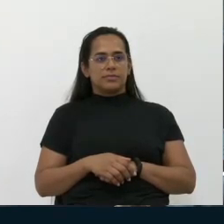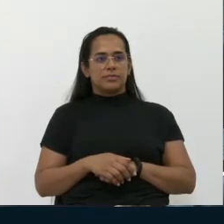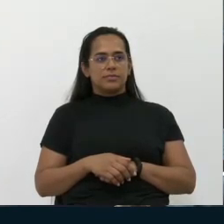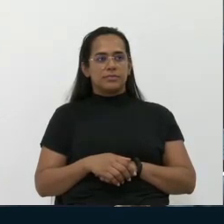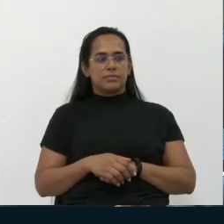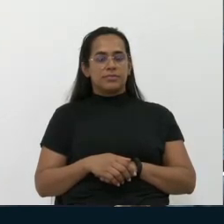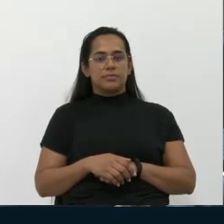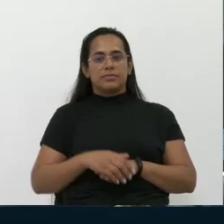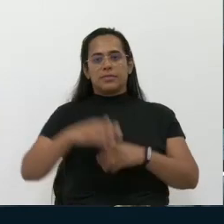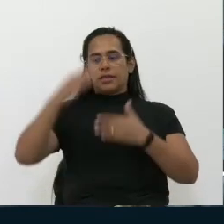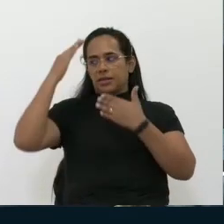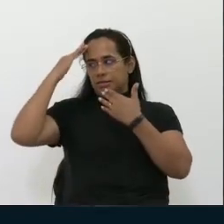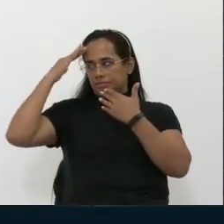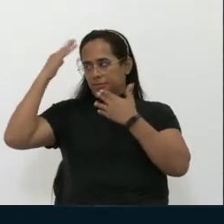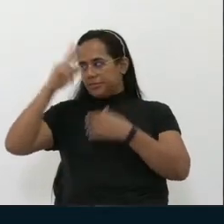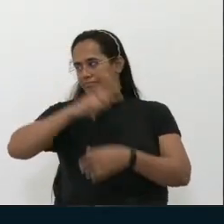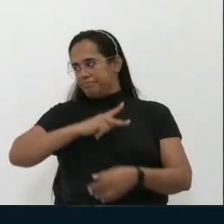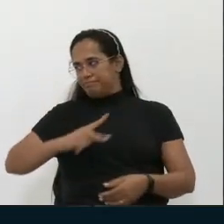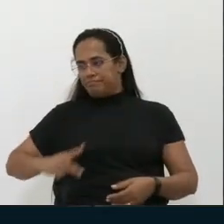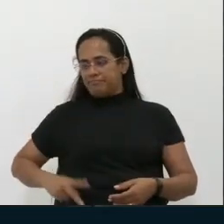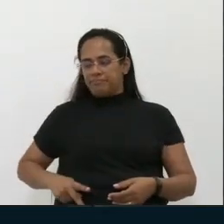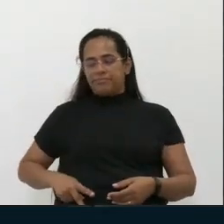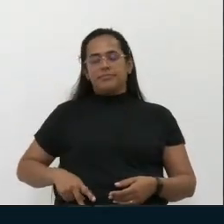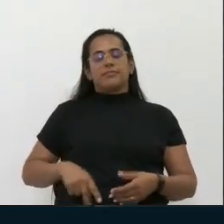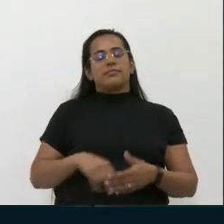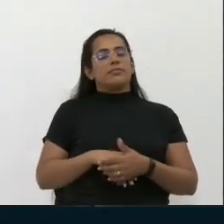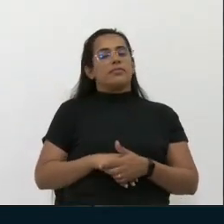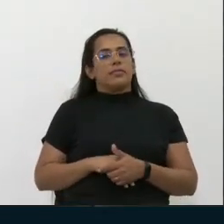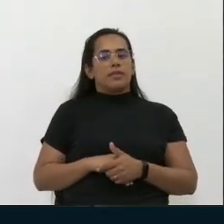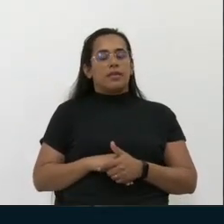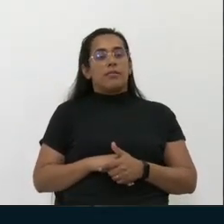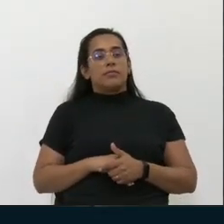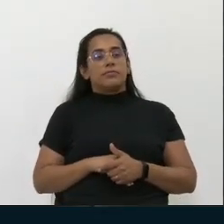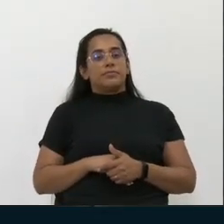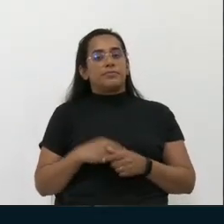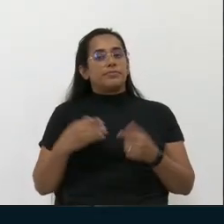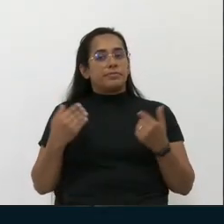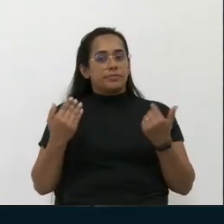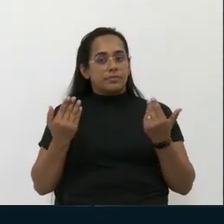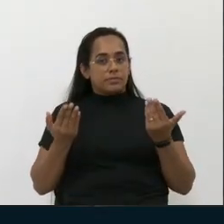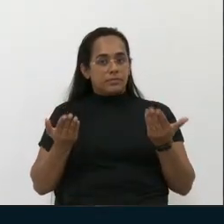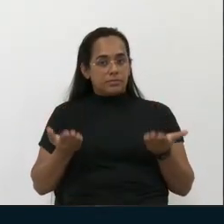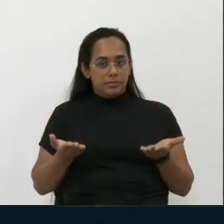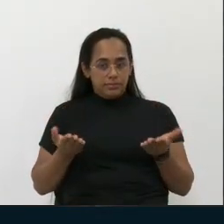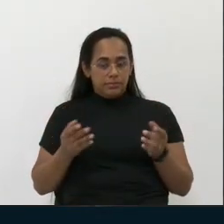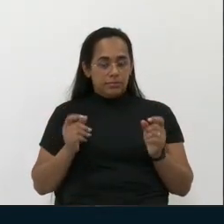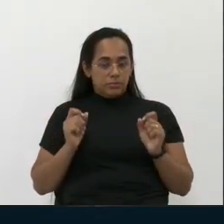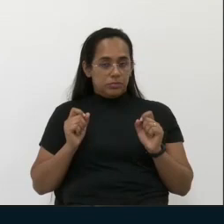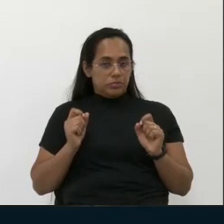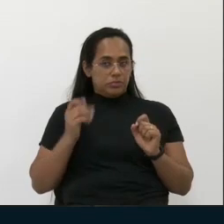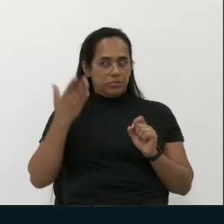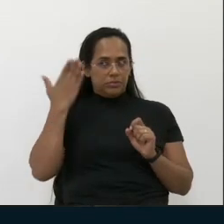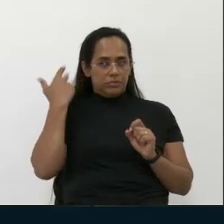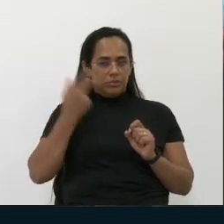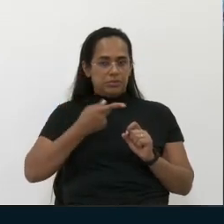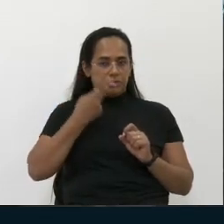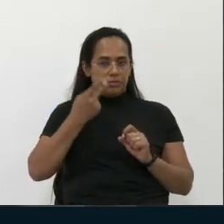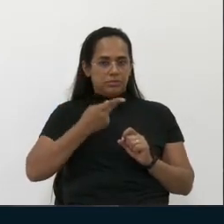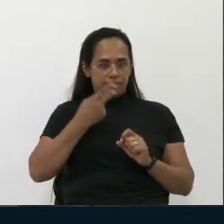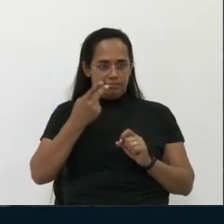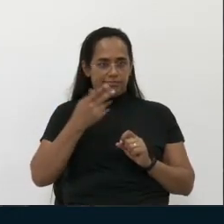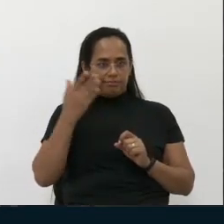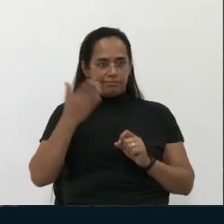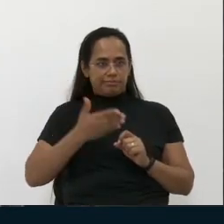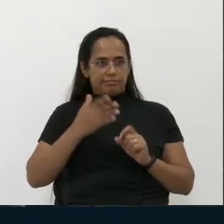151. Muito obrigado, presidente. Muito obrigado. Bom, como eu havia dito,